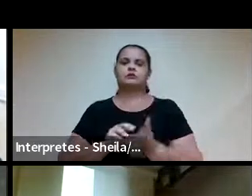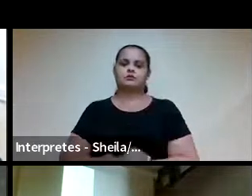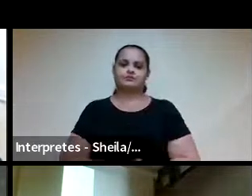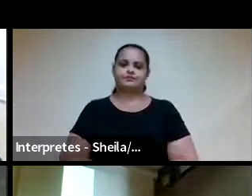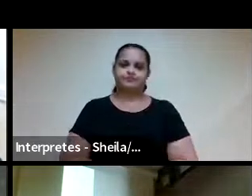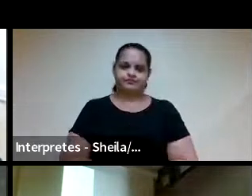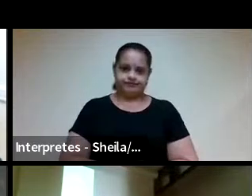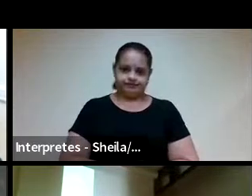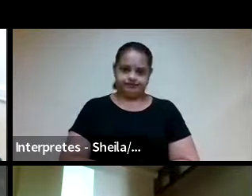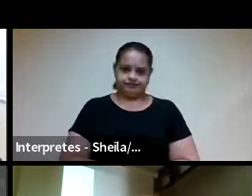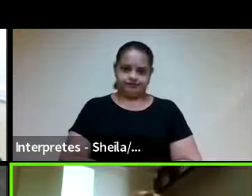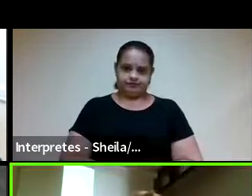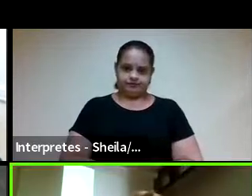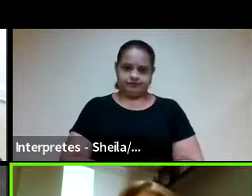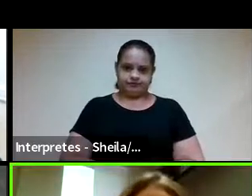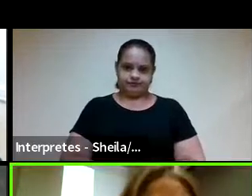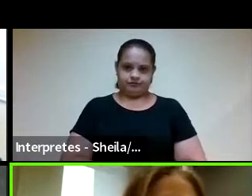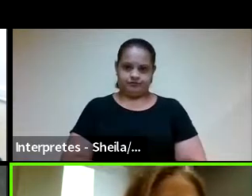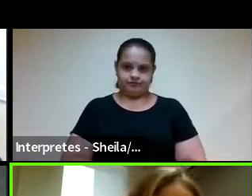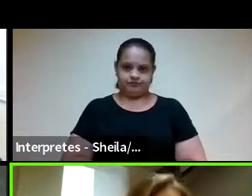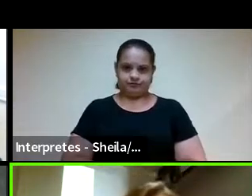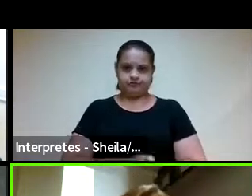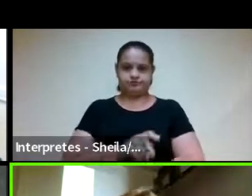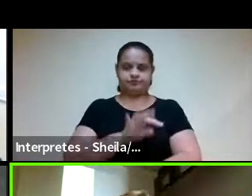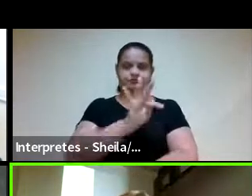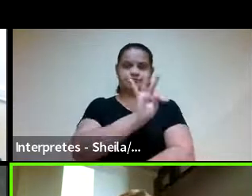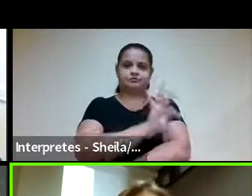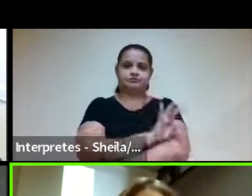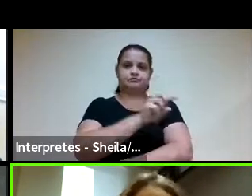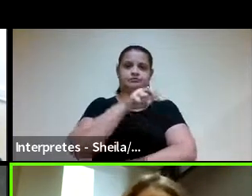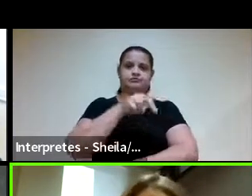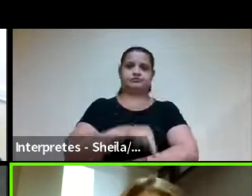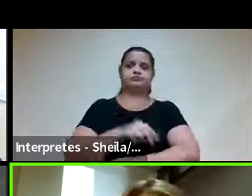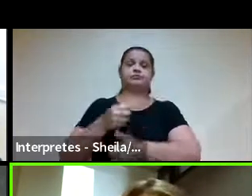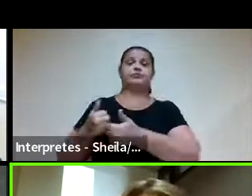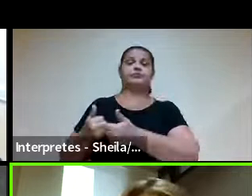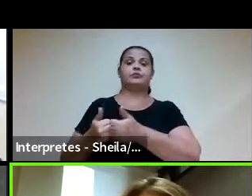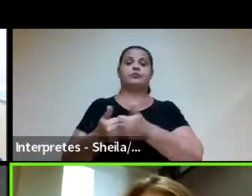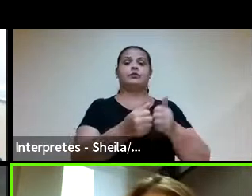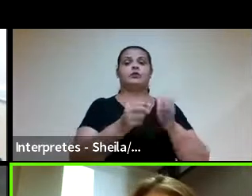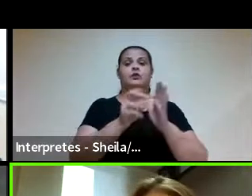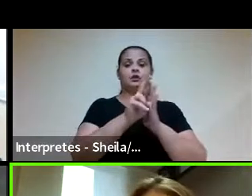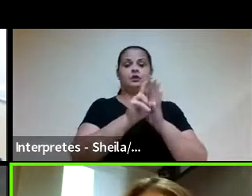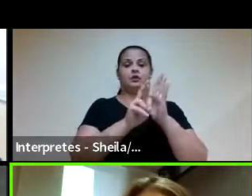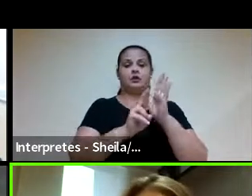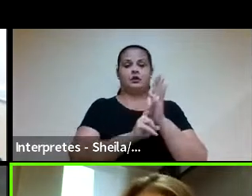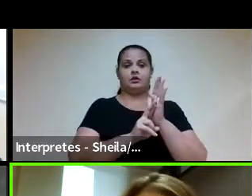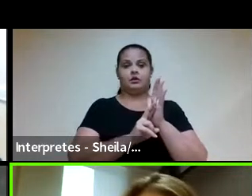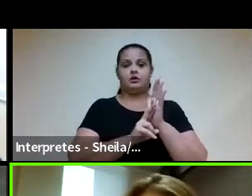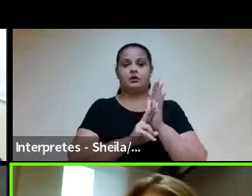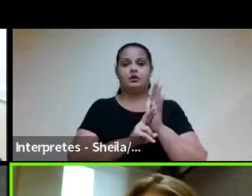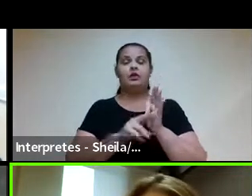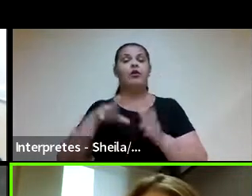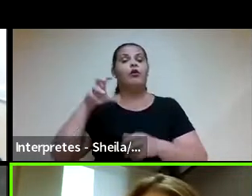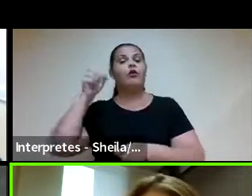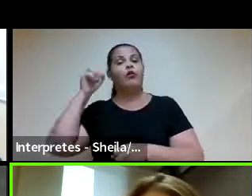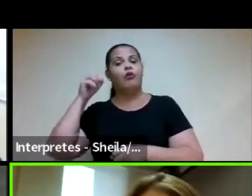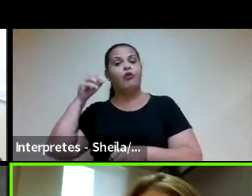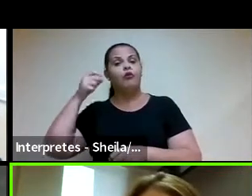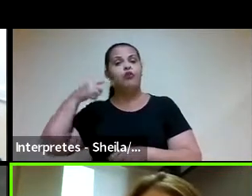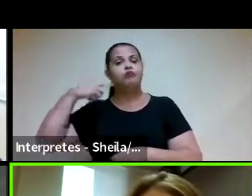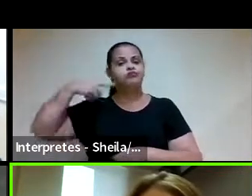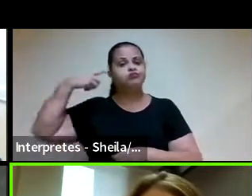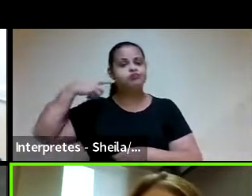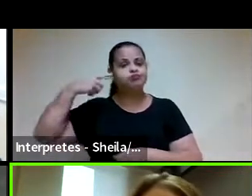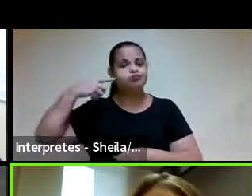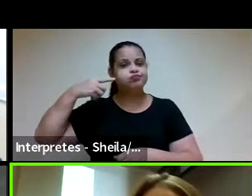Tiziana? Senhor presidente, eu acompanho o relator, vi atentamente aqui as sustentações orais, mas acompanho